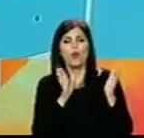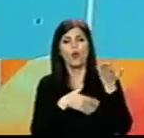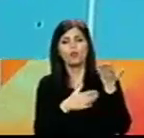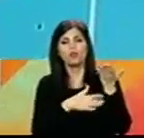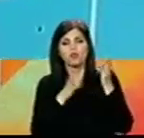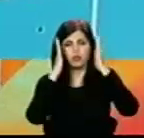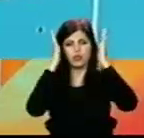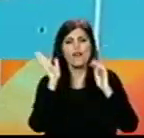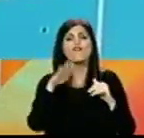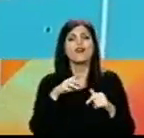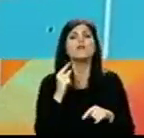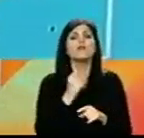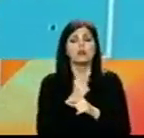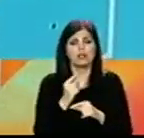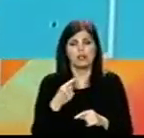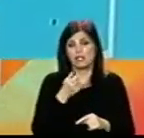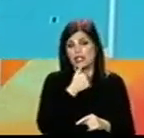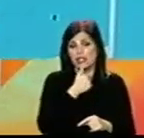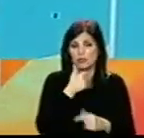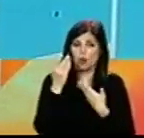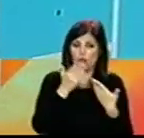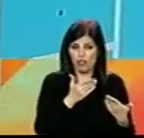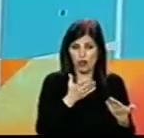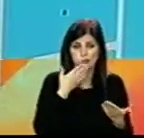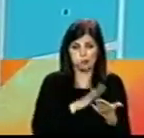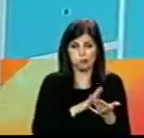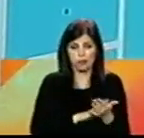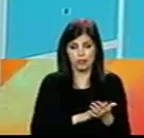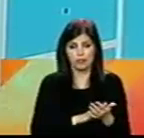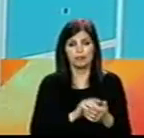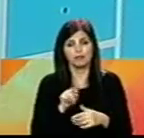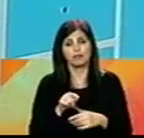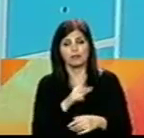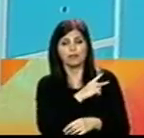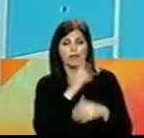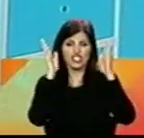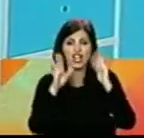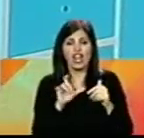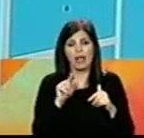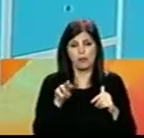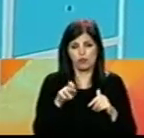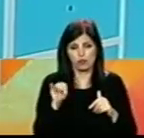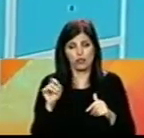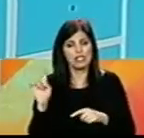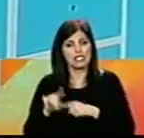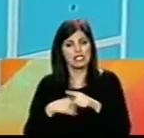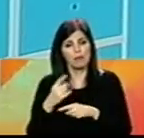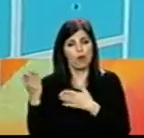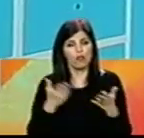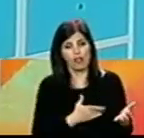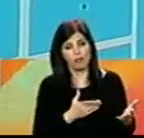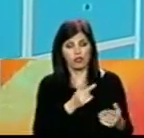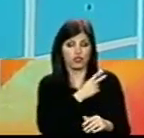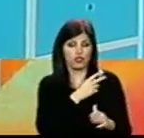porque nós decidimos convidá-lo para o restaurante de Mesa de Lemos. Temos uma iniciativa que é Chefes a Lemos, que até agora temos convidado sempre chefes portugueses